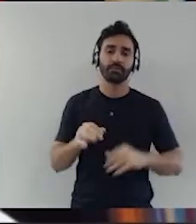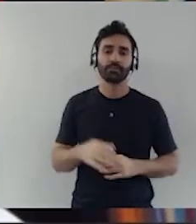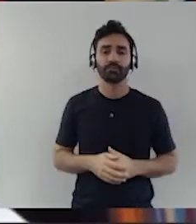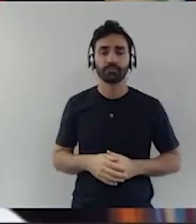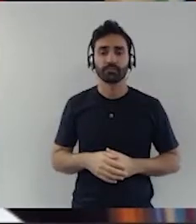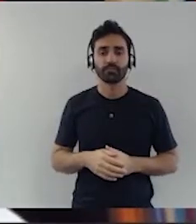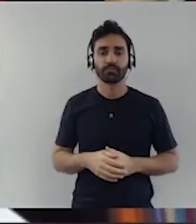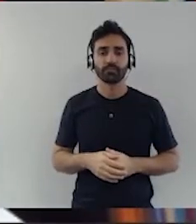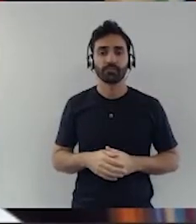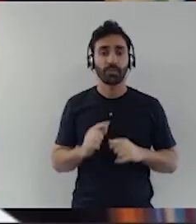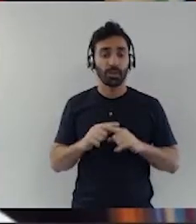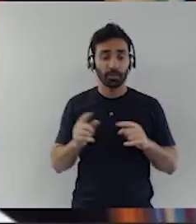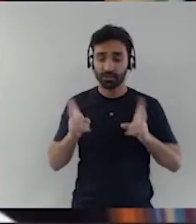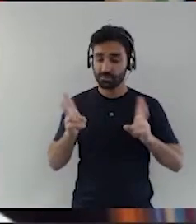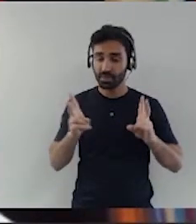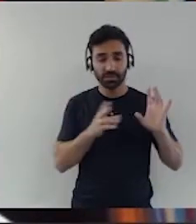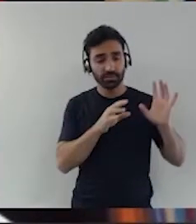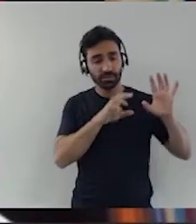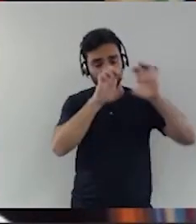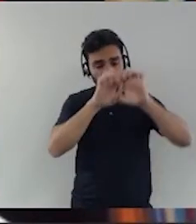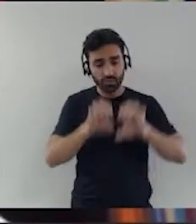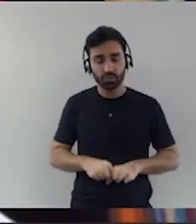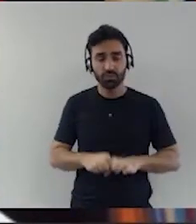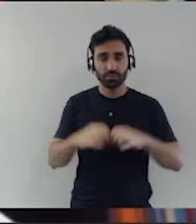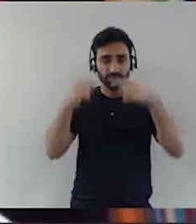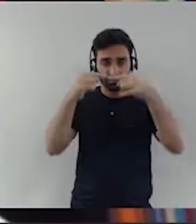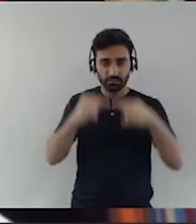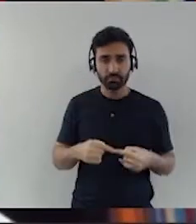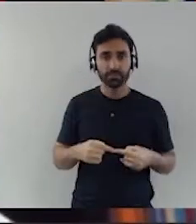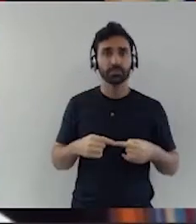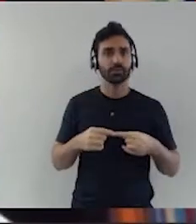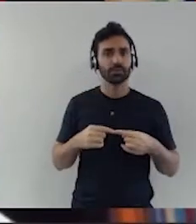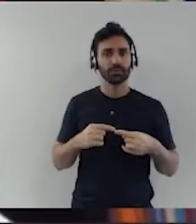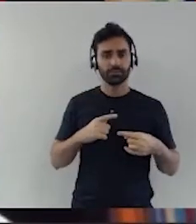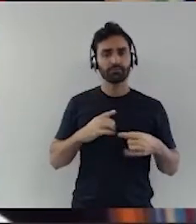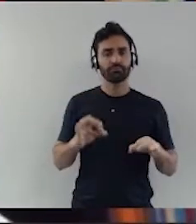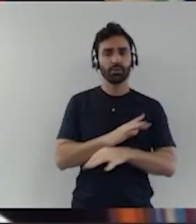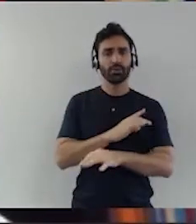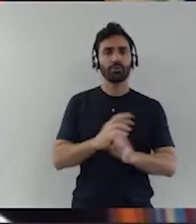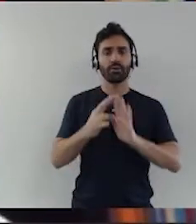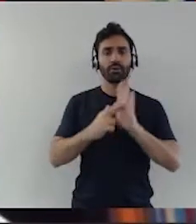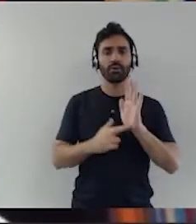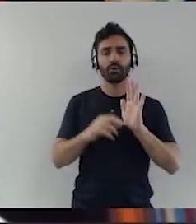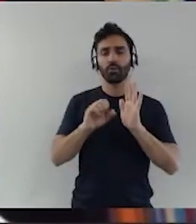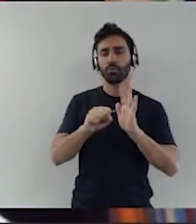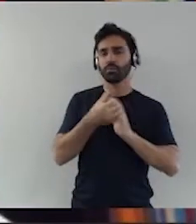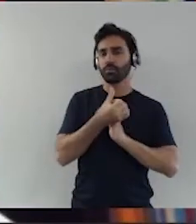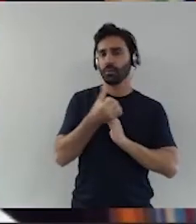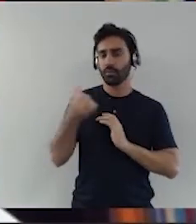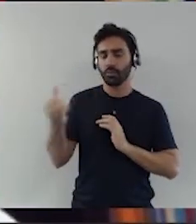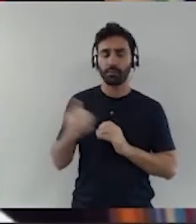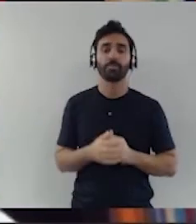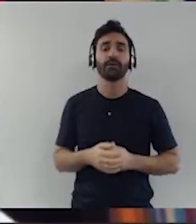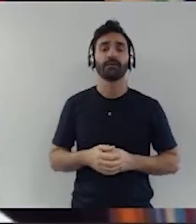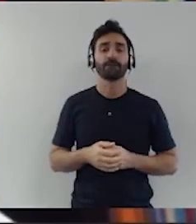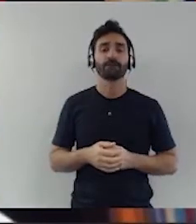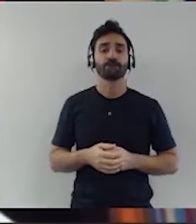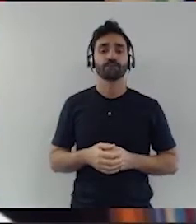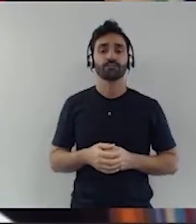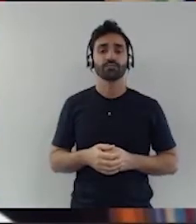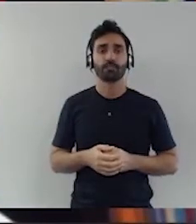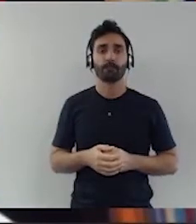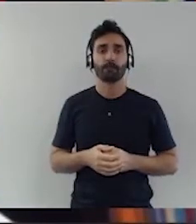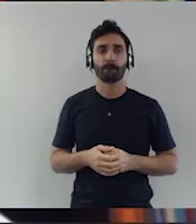mesma lógica estrutural de extremo regramento, como é da Lei 8666. Quem sabe, com